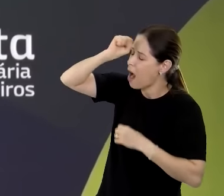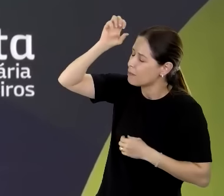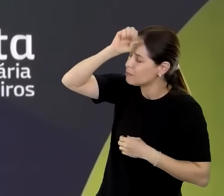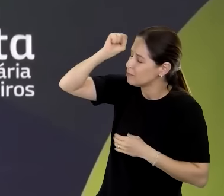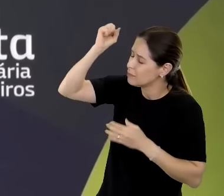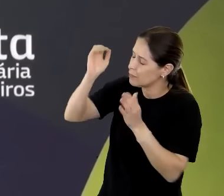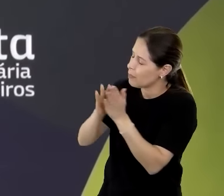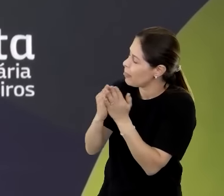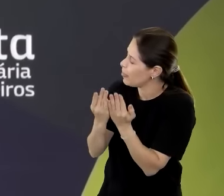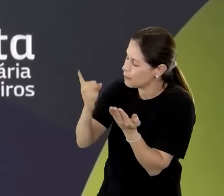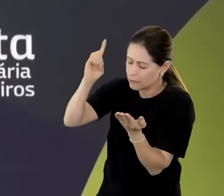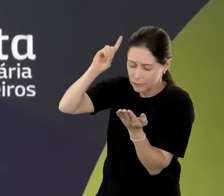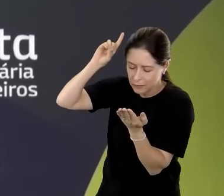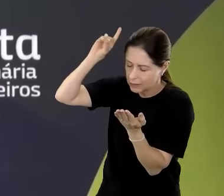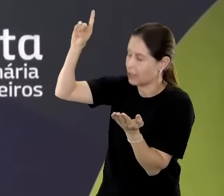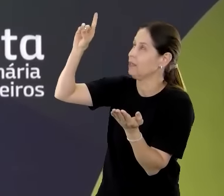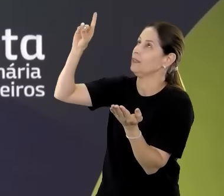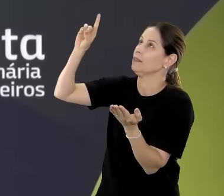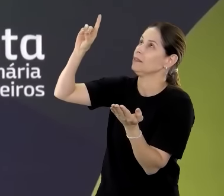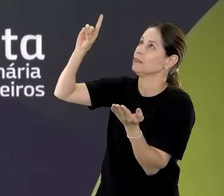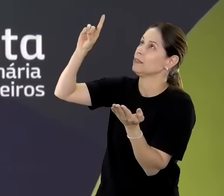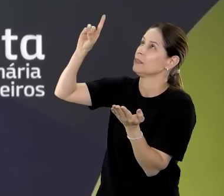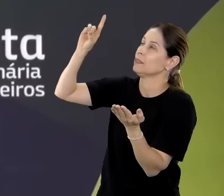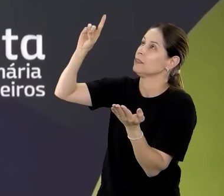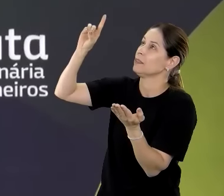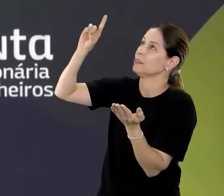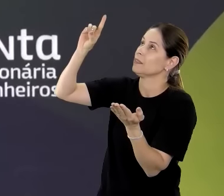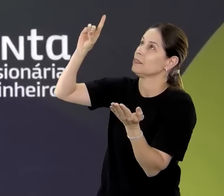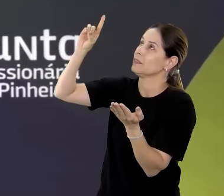imarcessíveis, imaculados.